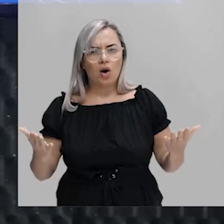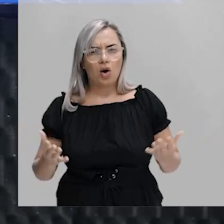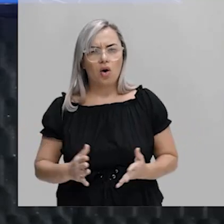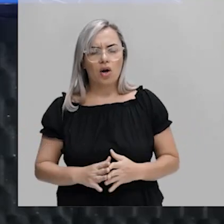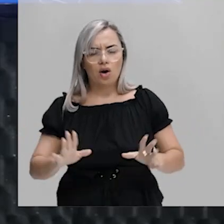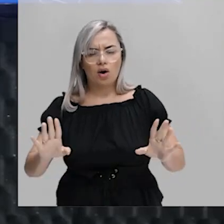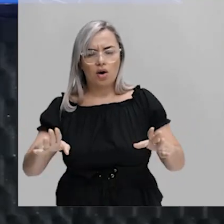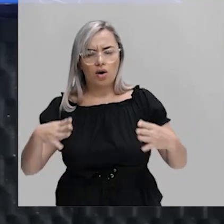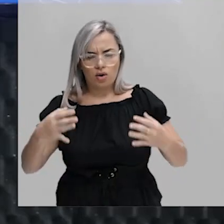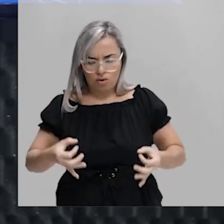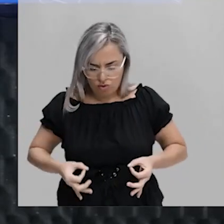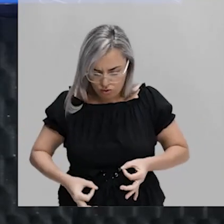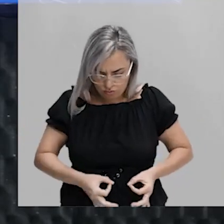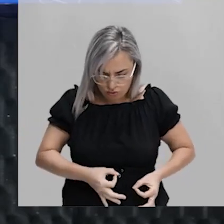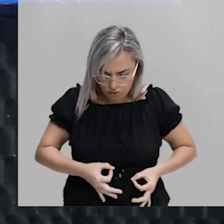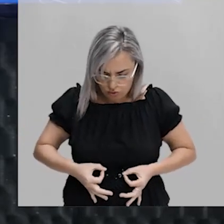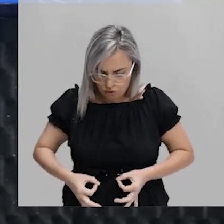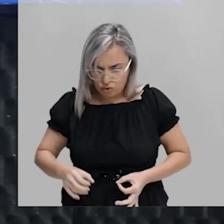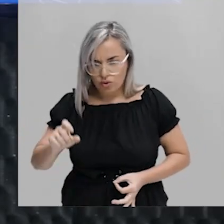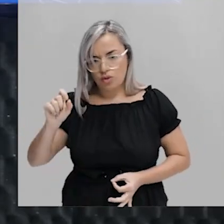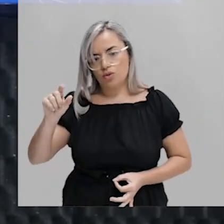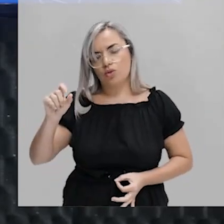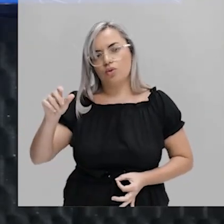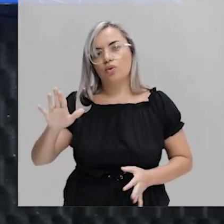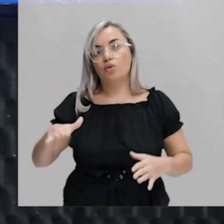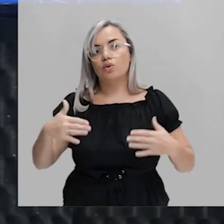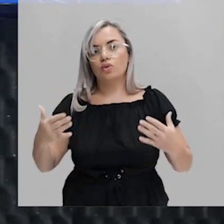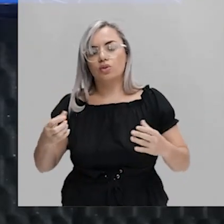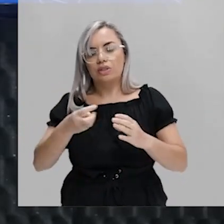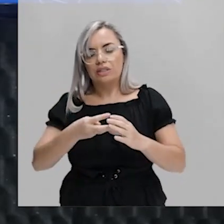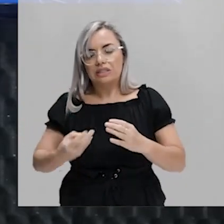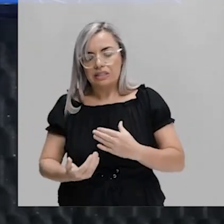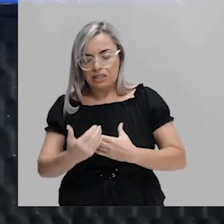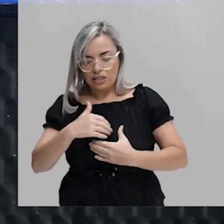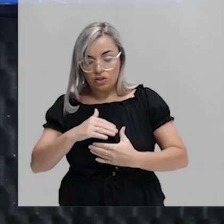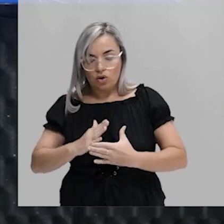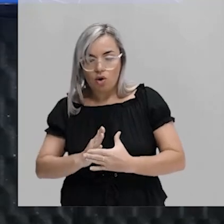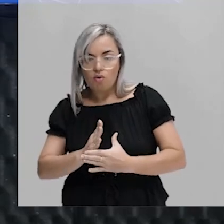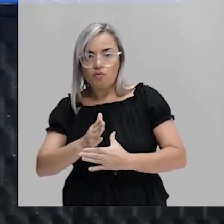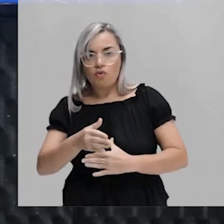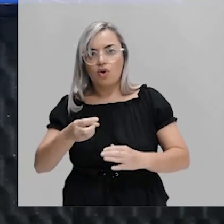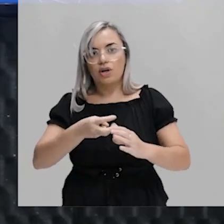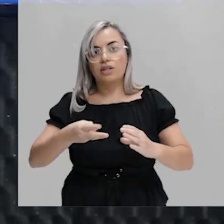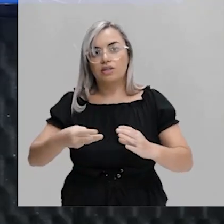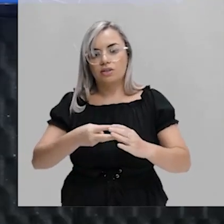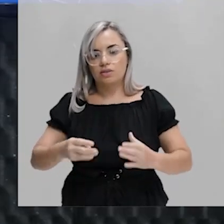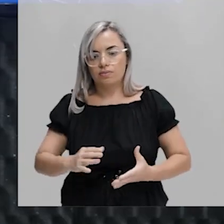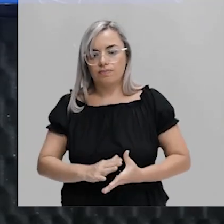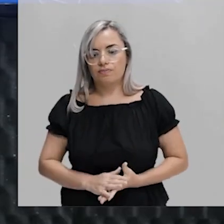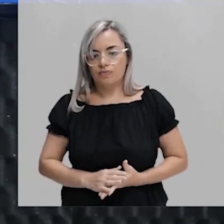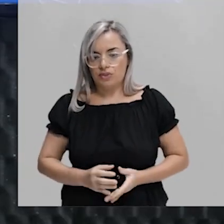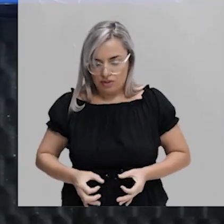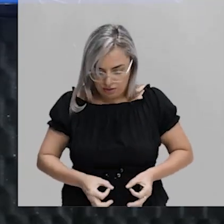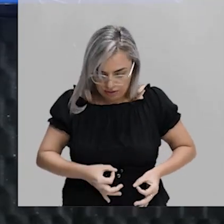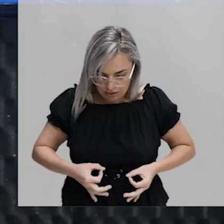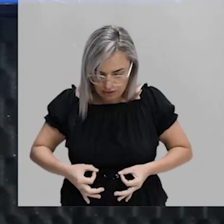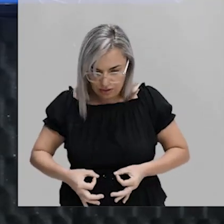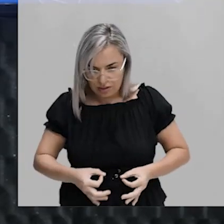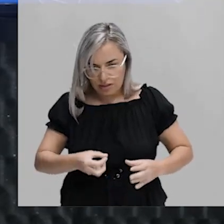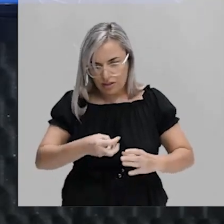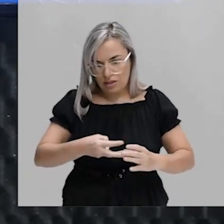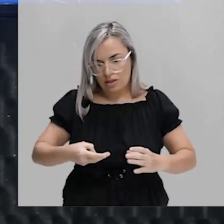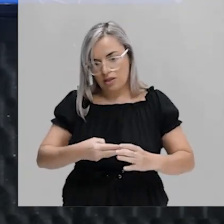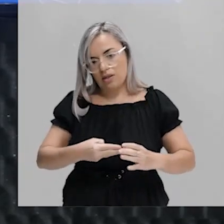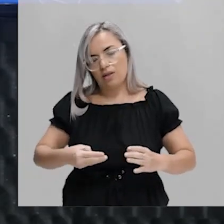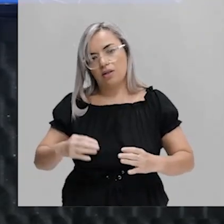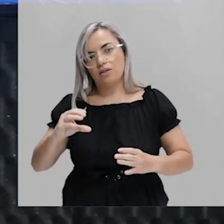azul? Dentro da célula ou fora da célula? Como você pode observar, tem mais gás carbônico dentro da célula. Então,